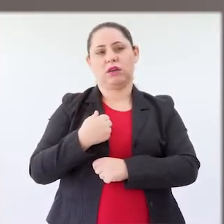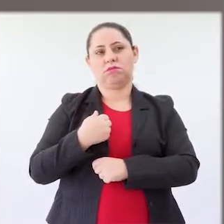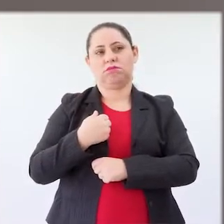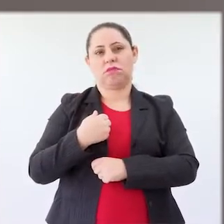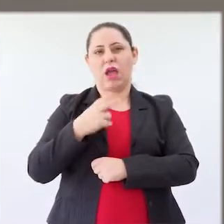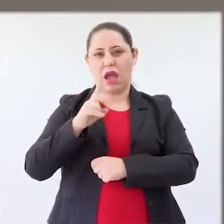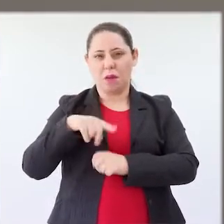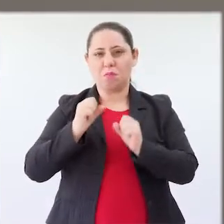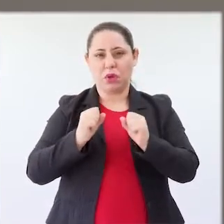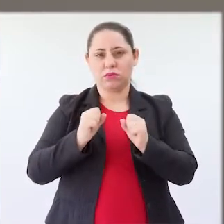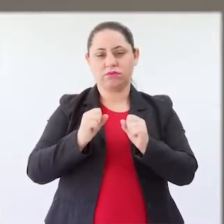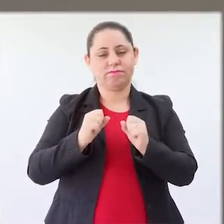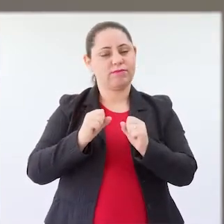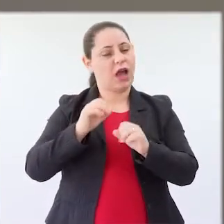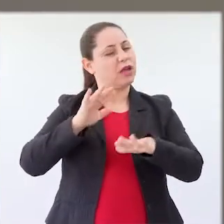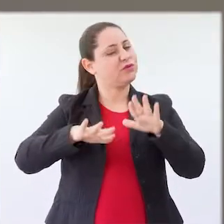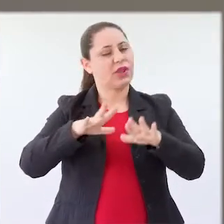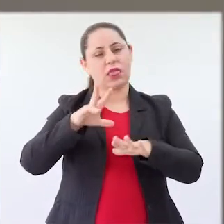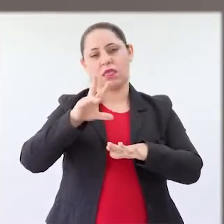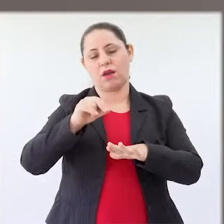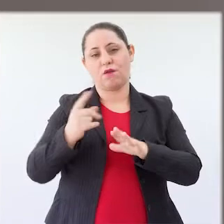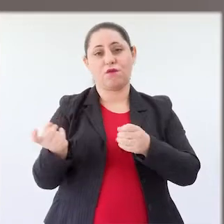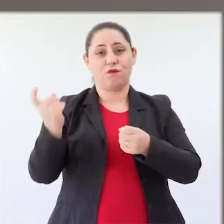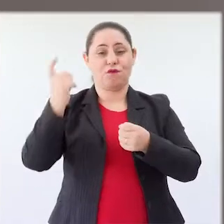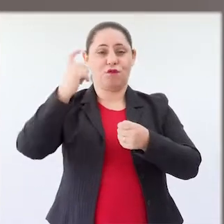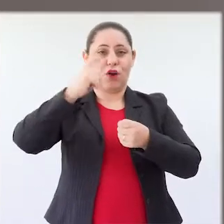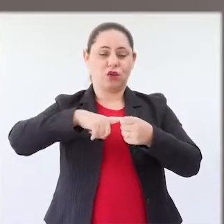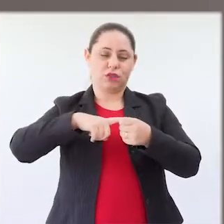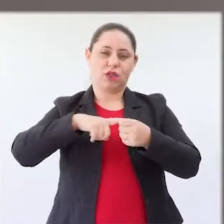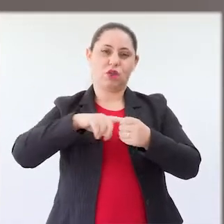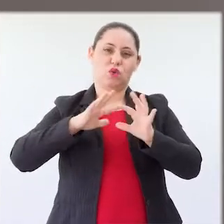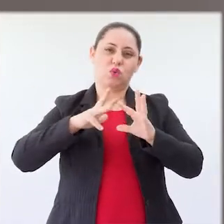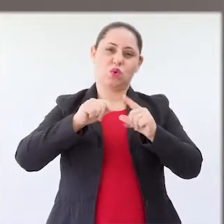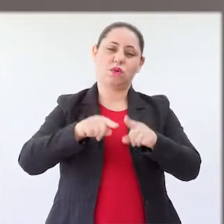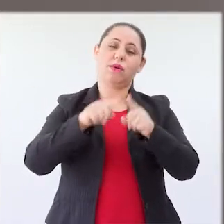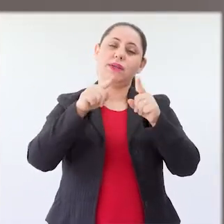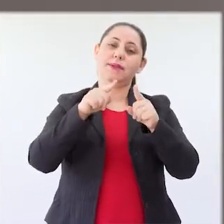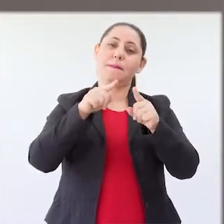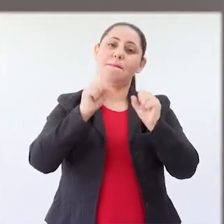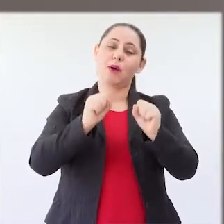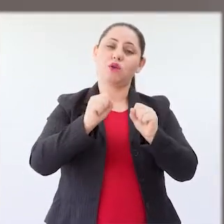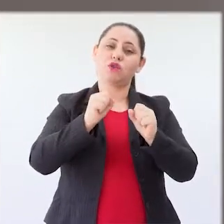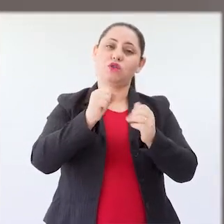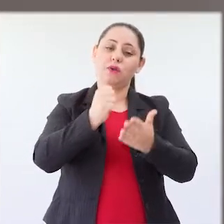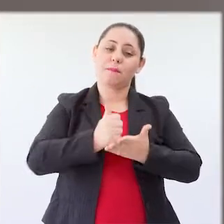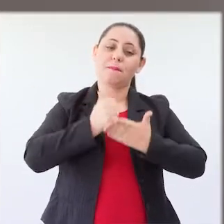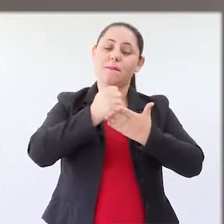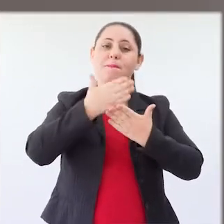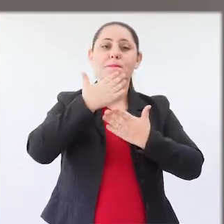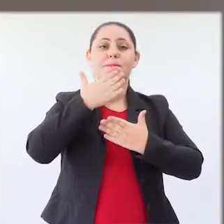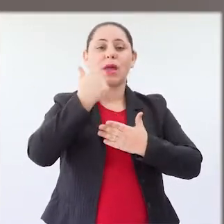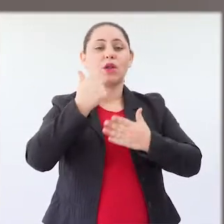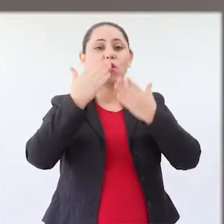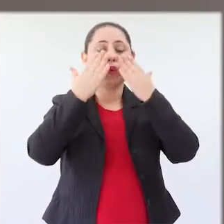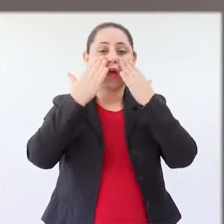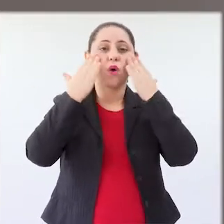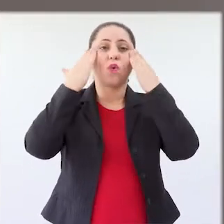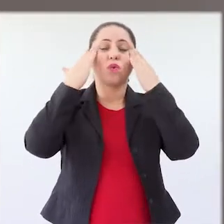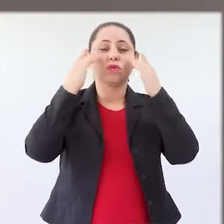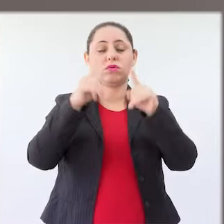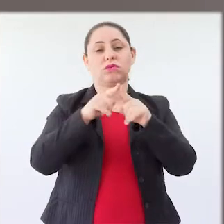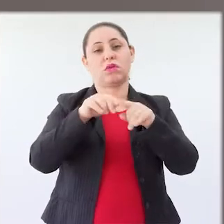é possível. A gente não vai conseguir voltar, retomar tudo aquilo, mas a gente pode dar uma qualidade naquela pele, a gente